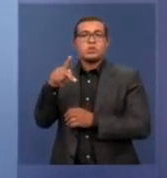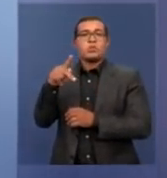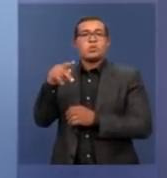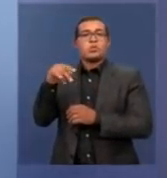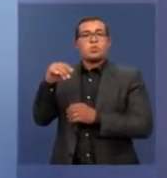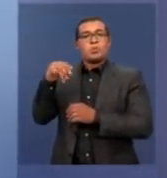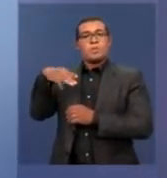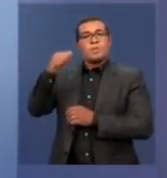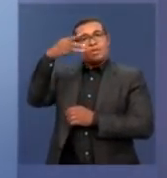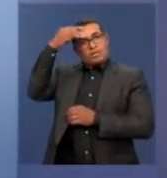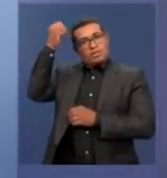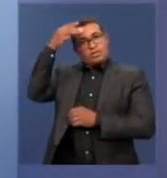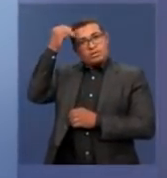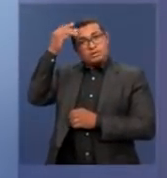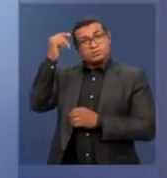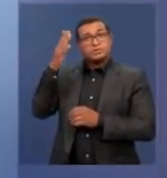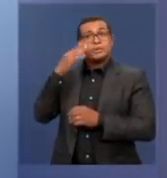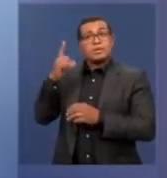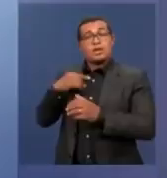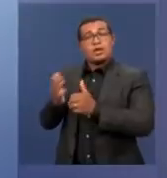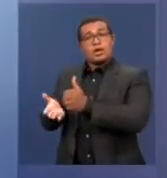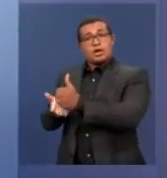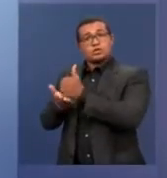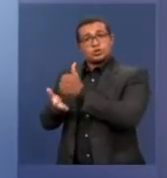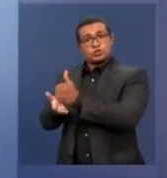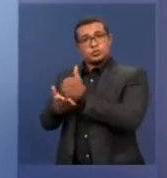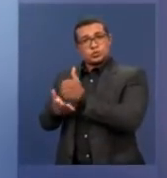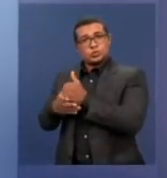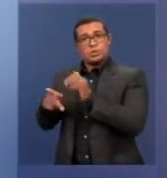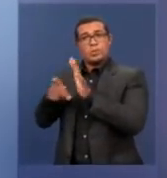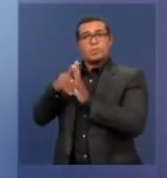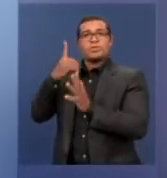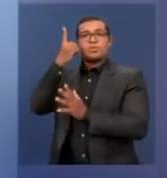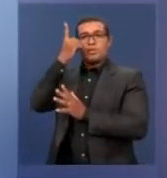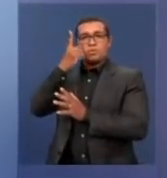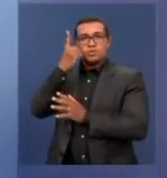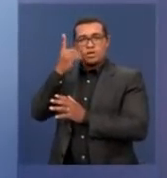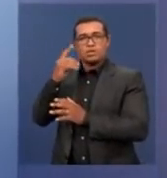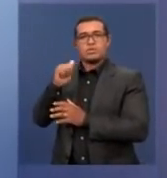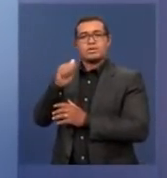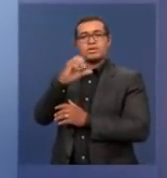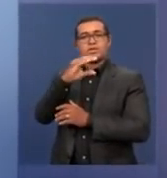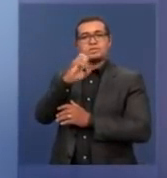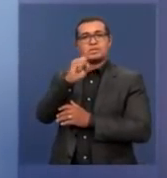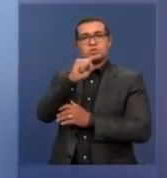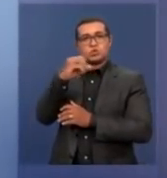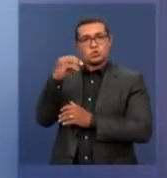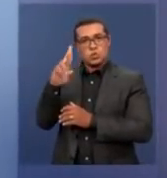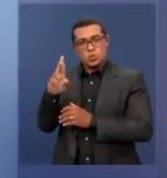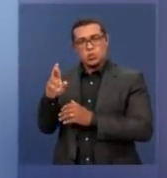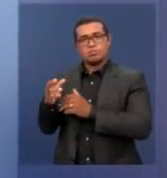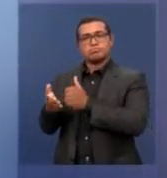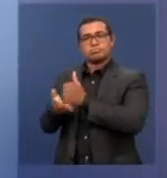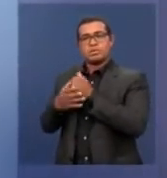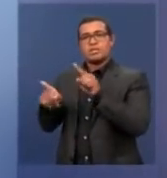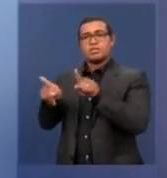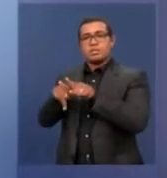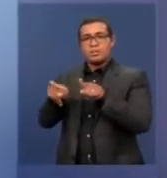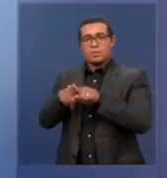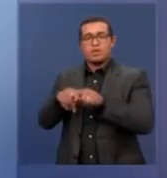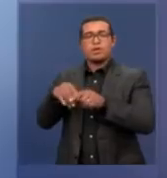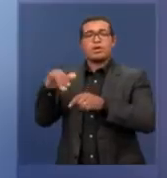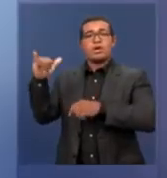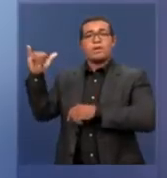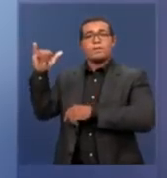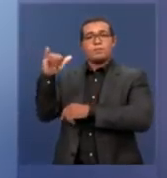corregedoria os assessores dele o gabinete de deputado das passagens de avião não é daquele que ele gasta com verba de